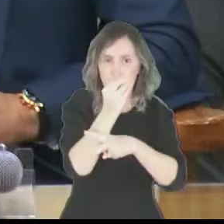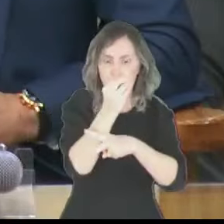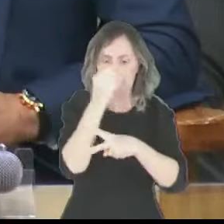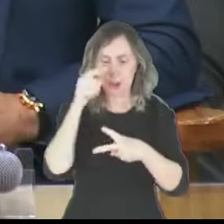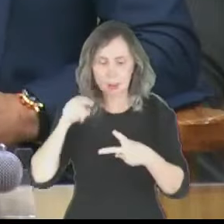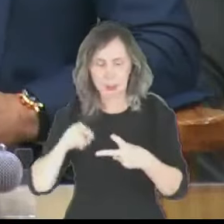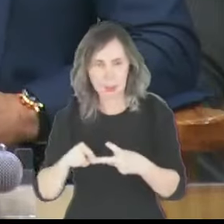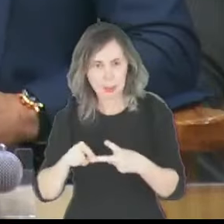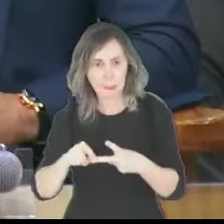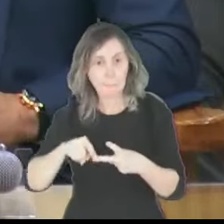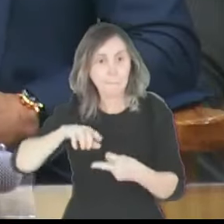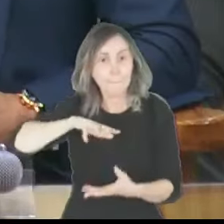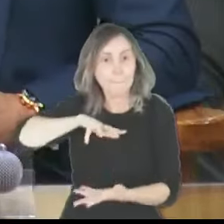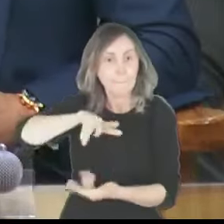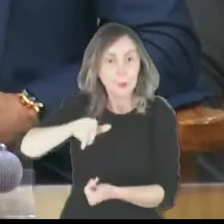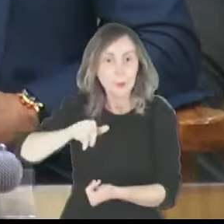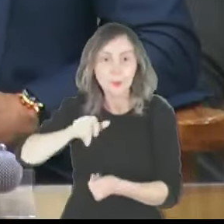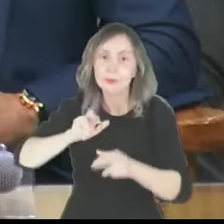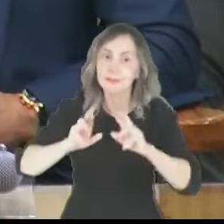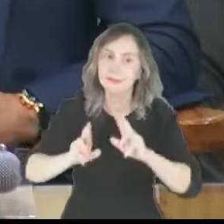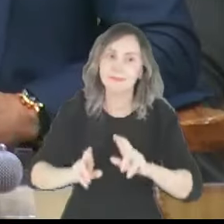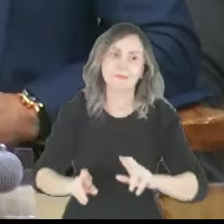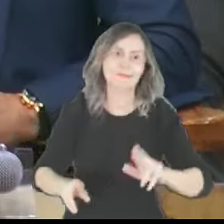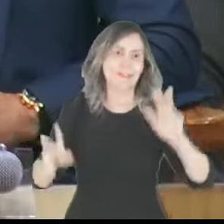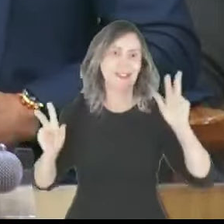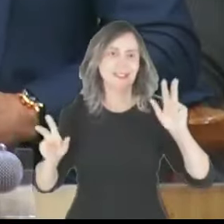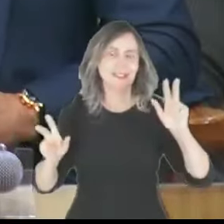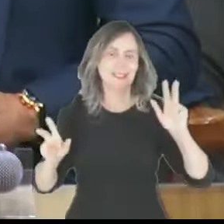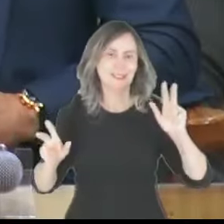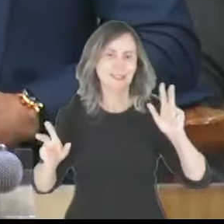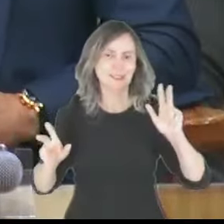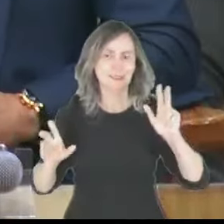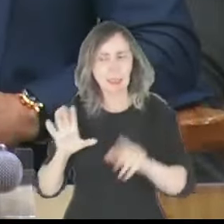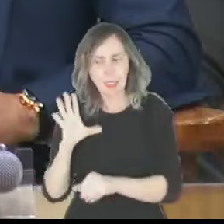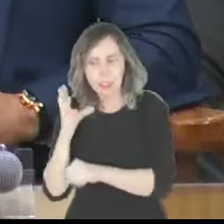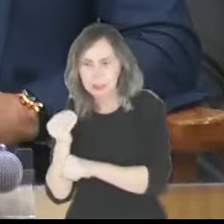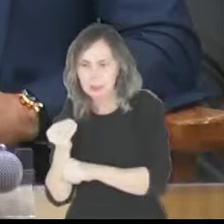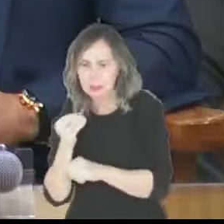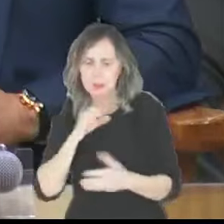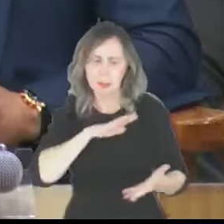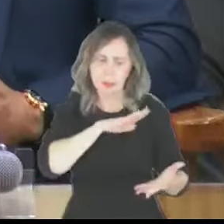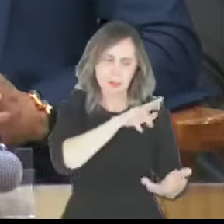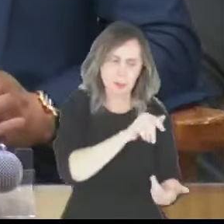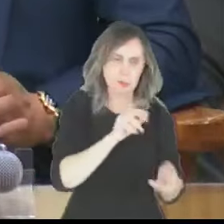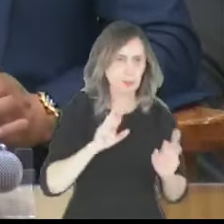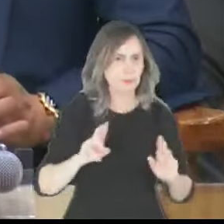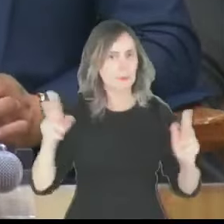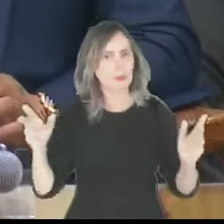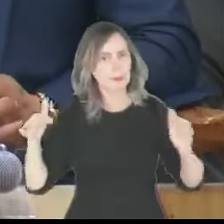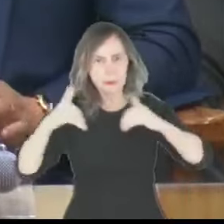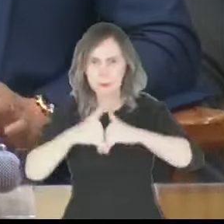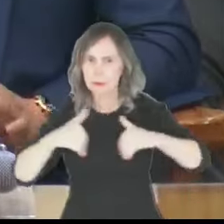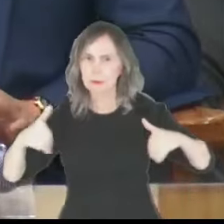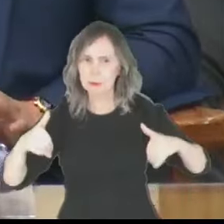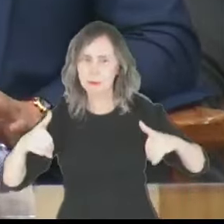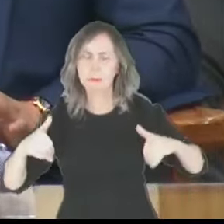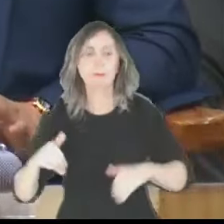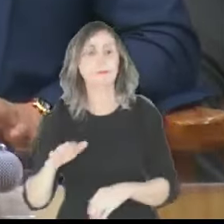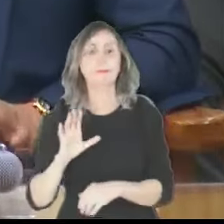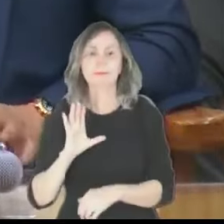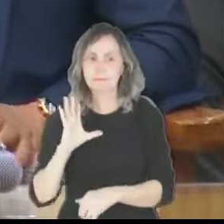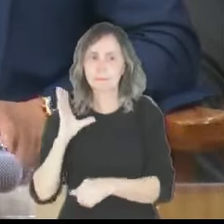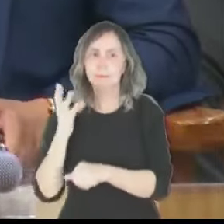e o mundo, porque a igreja não é o mundo, e o mundo não é a igreja. E a igreja tem que tomar uma decisão,